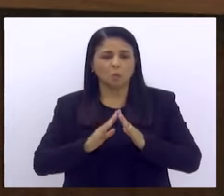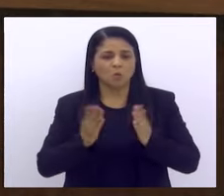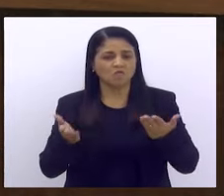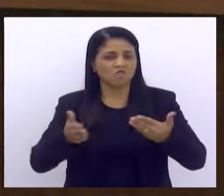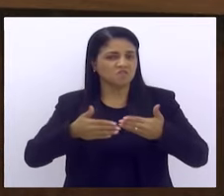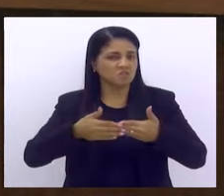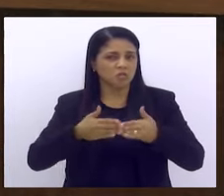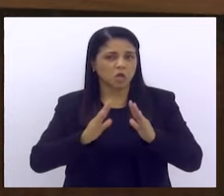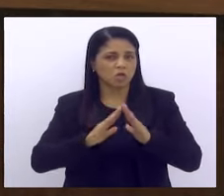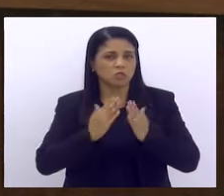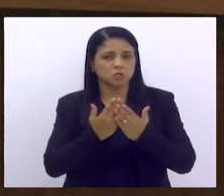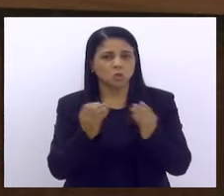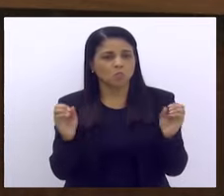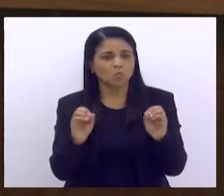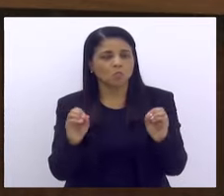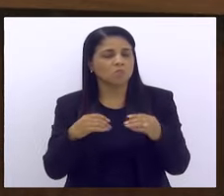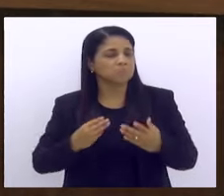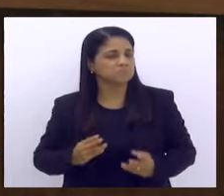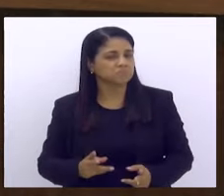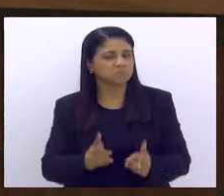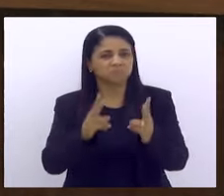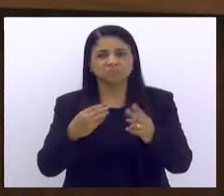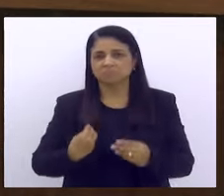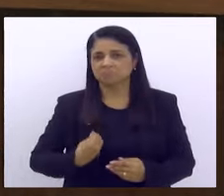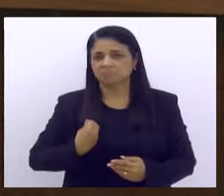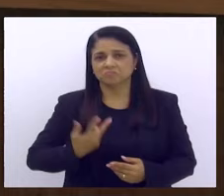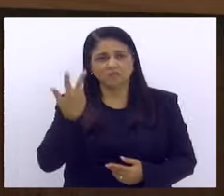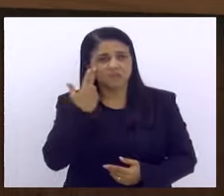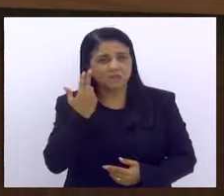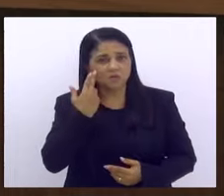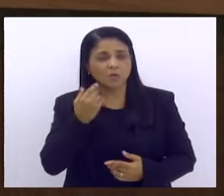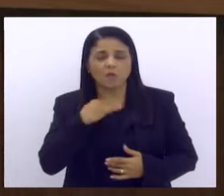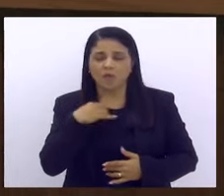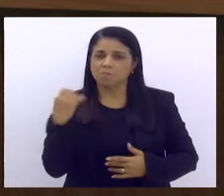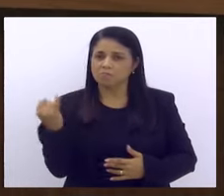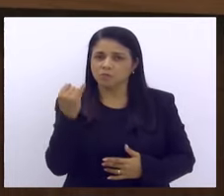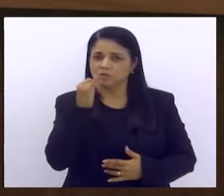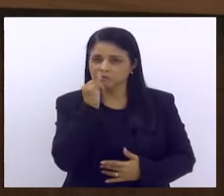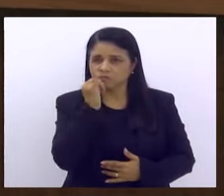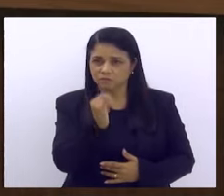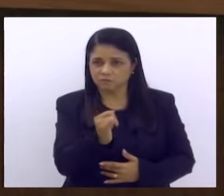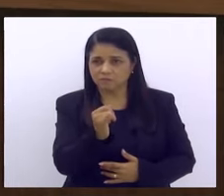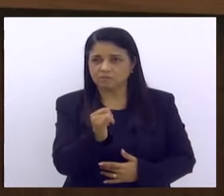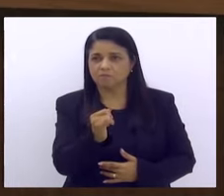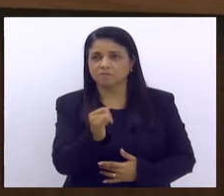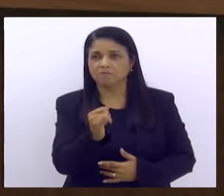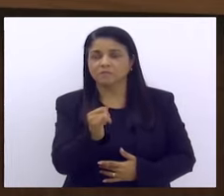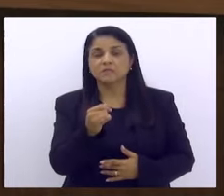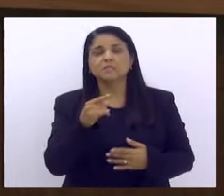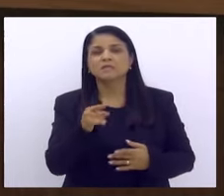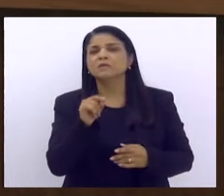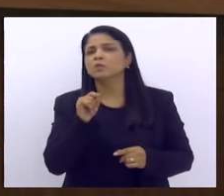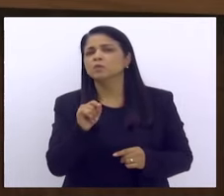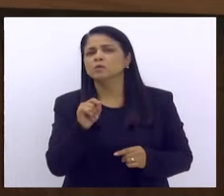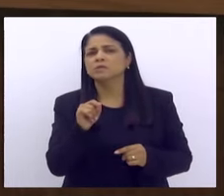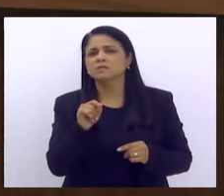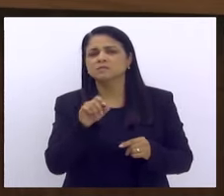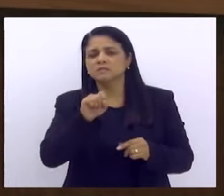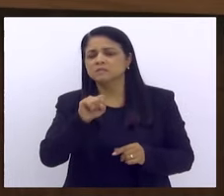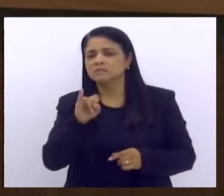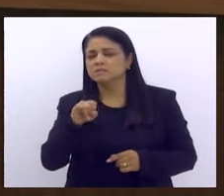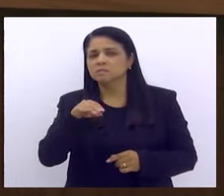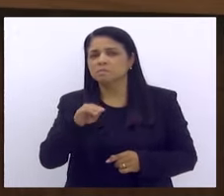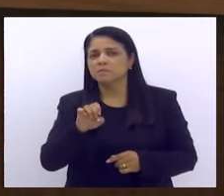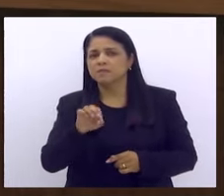daquele condomínio de viverem as suas vidas. Isso é importante ser dito. Afinal de contas, que simetria é essa de uma suposta política